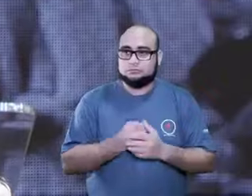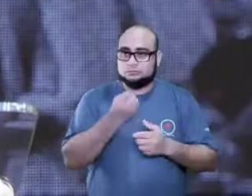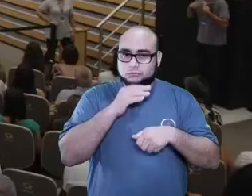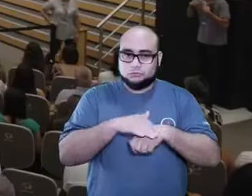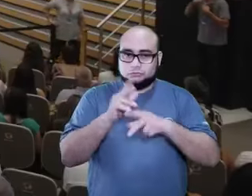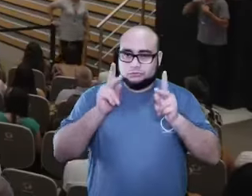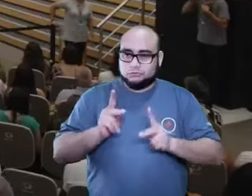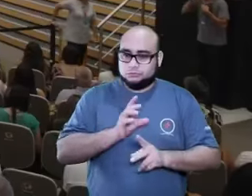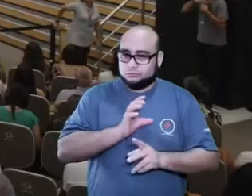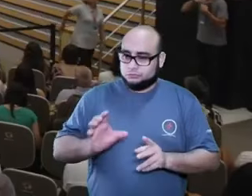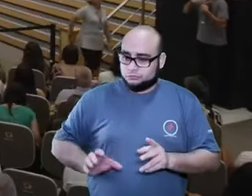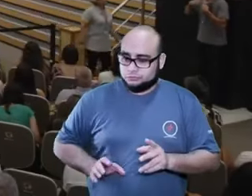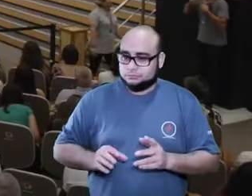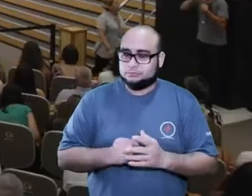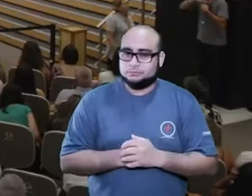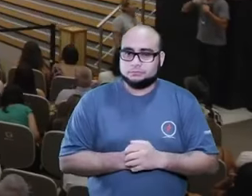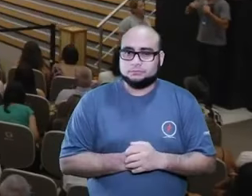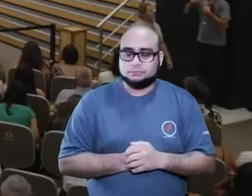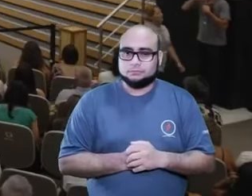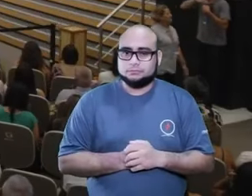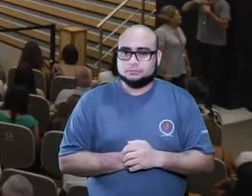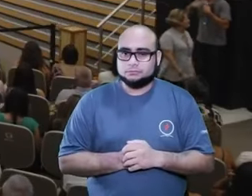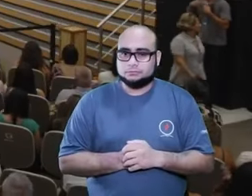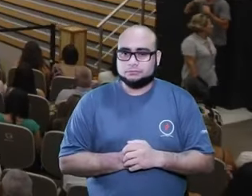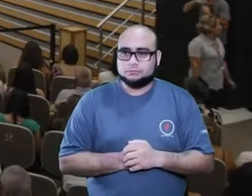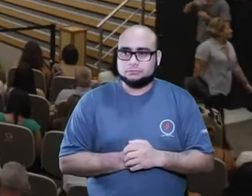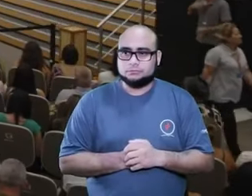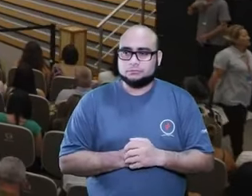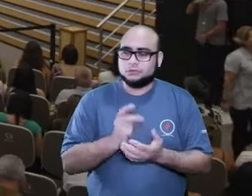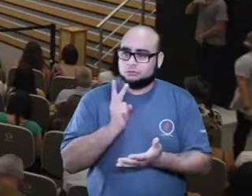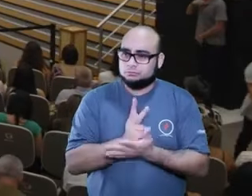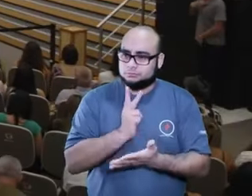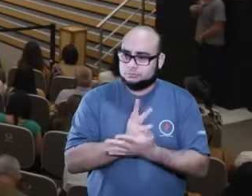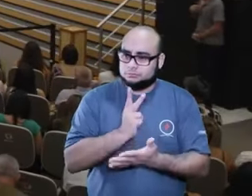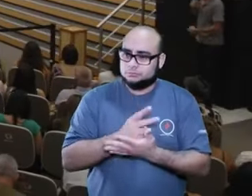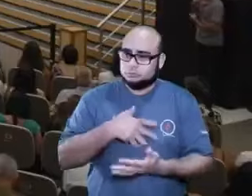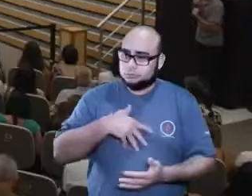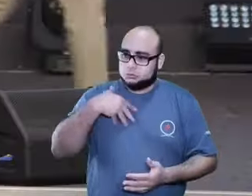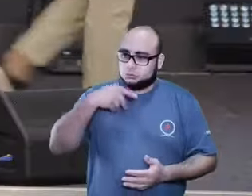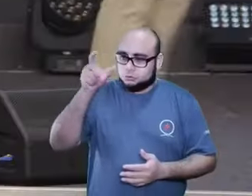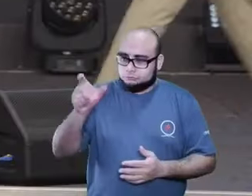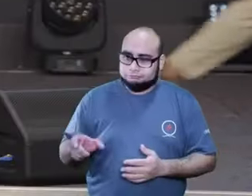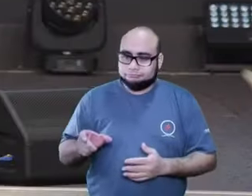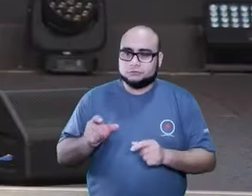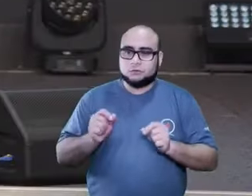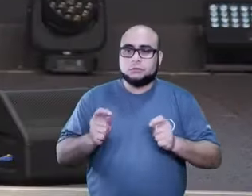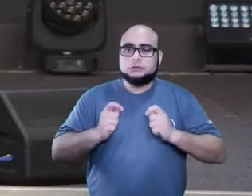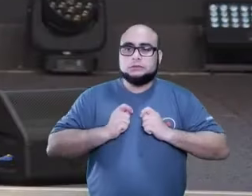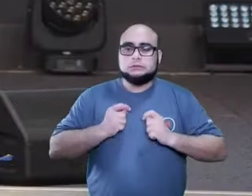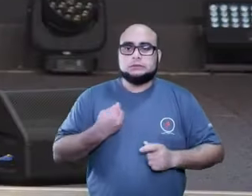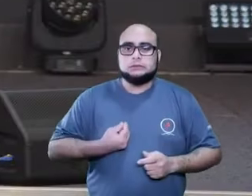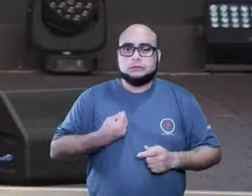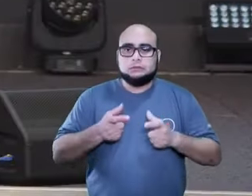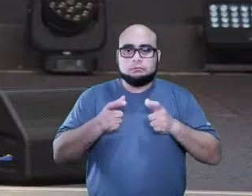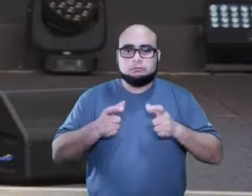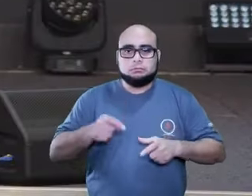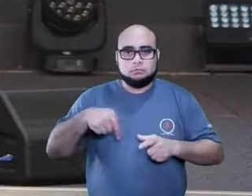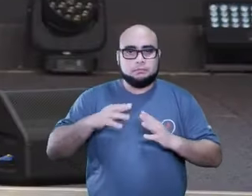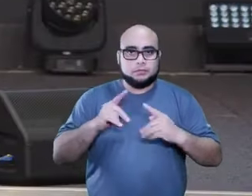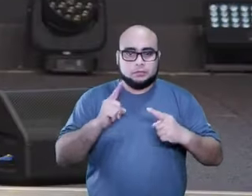Cristo. É sempre uma honra poder estar aqui na nossa igreja, tendo esta nobre